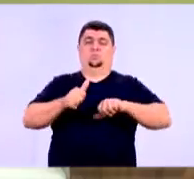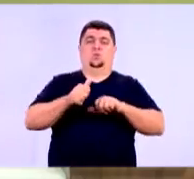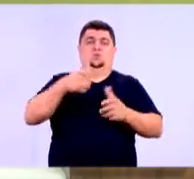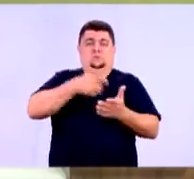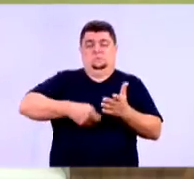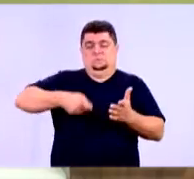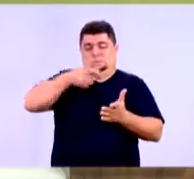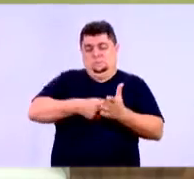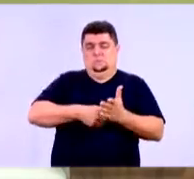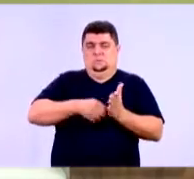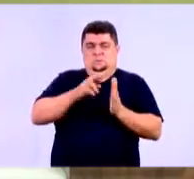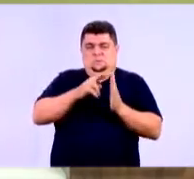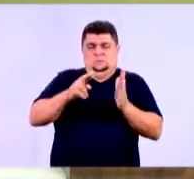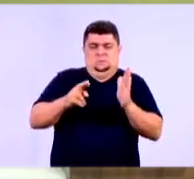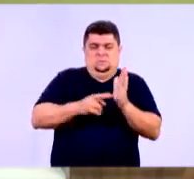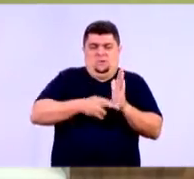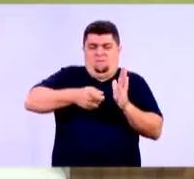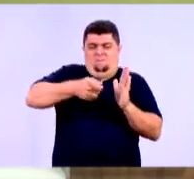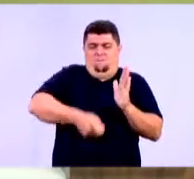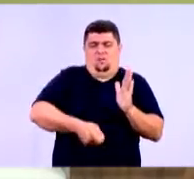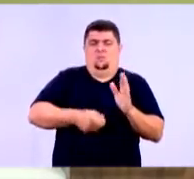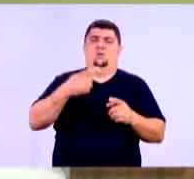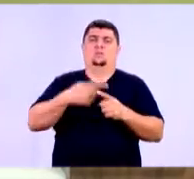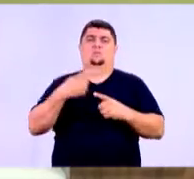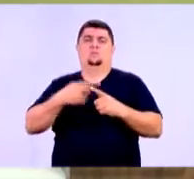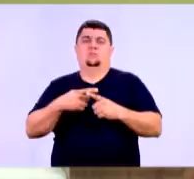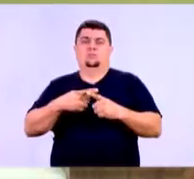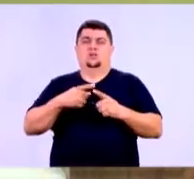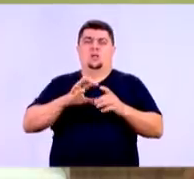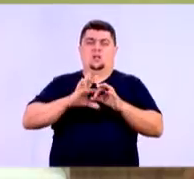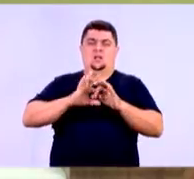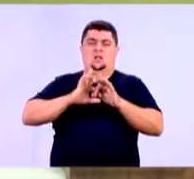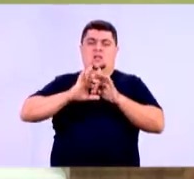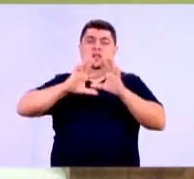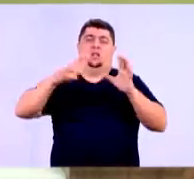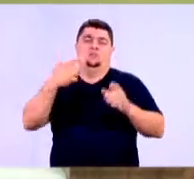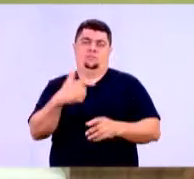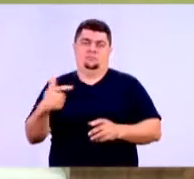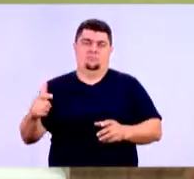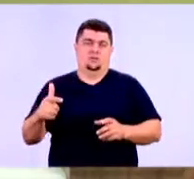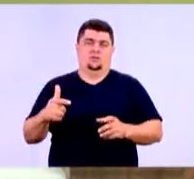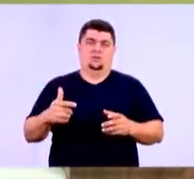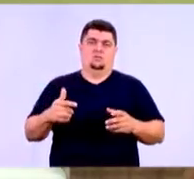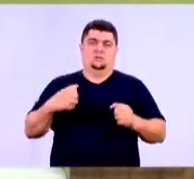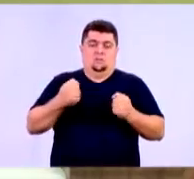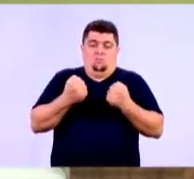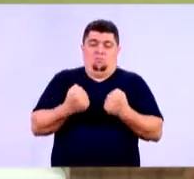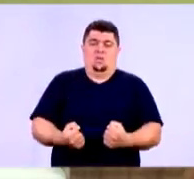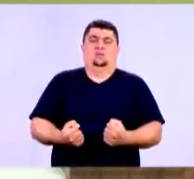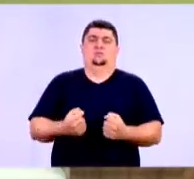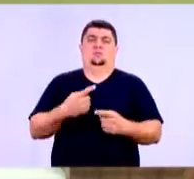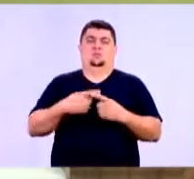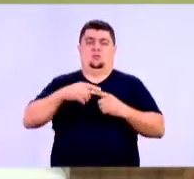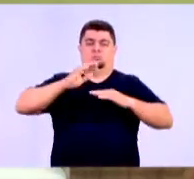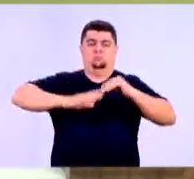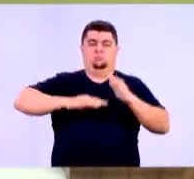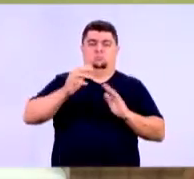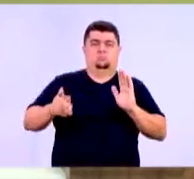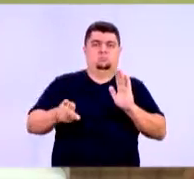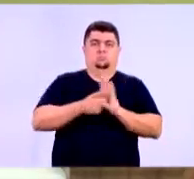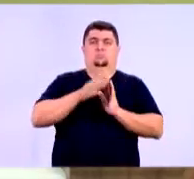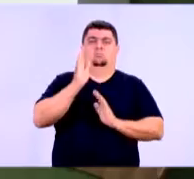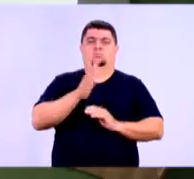rigorosa e mais sistemática, para que isso deixe de ser tão pessoal e seja analisado de uma forma mais profissional, para diminuir o